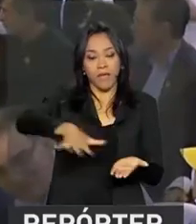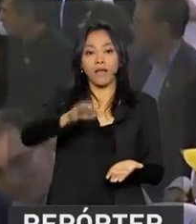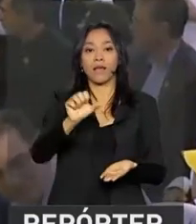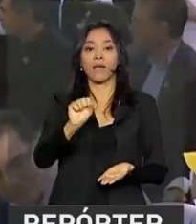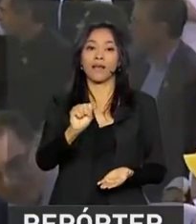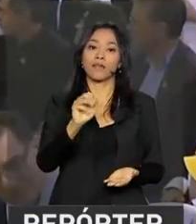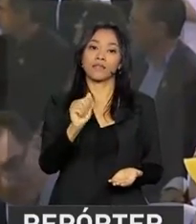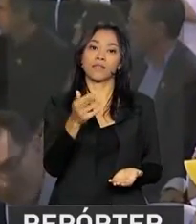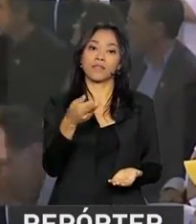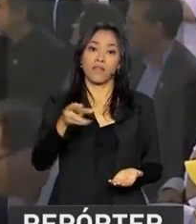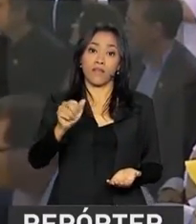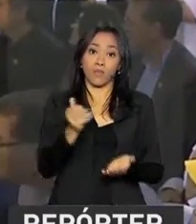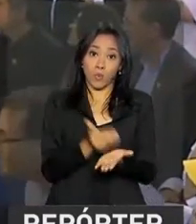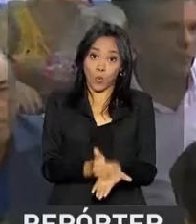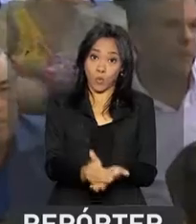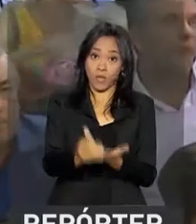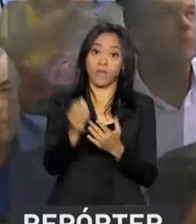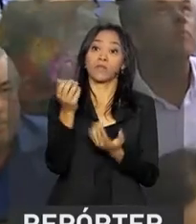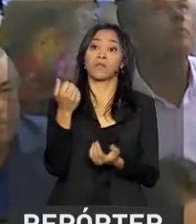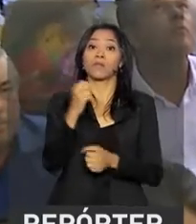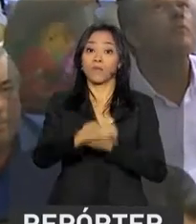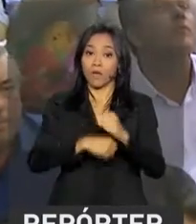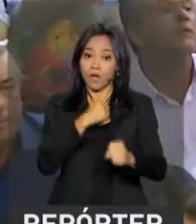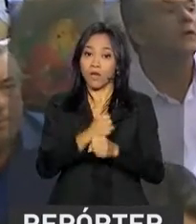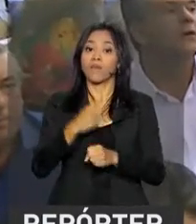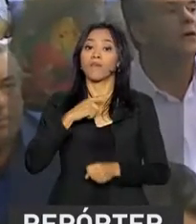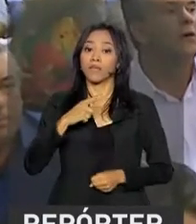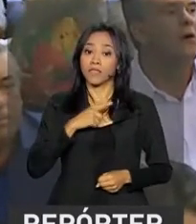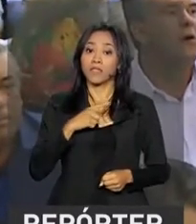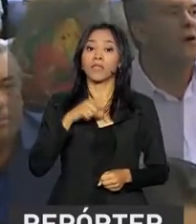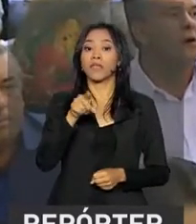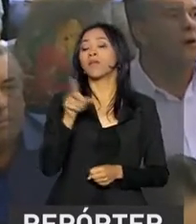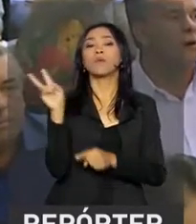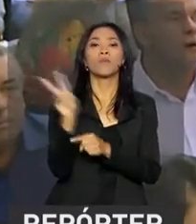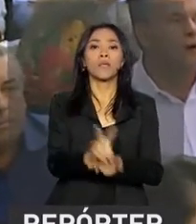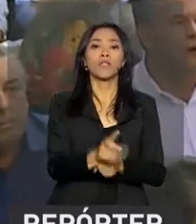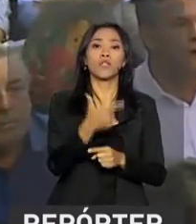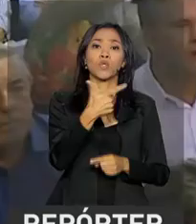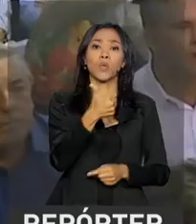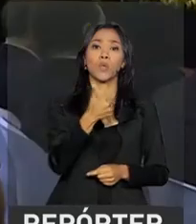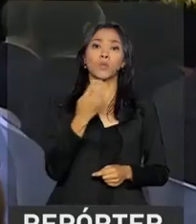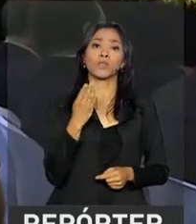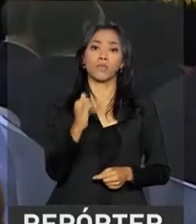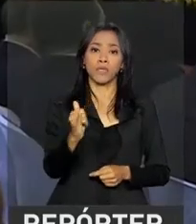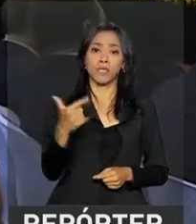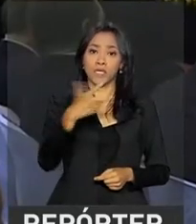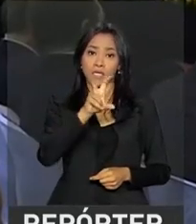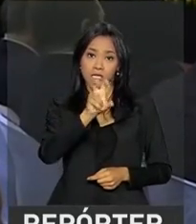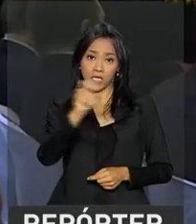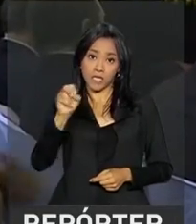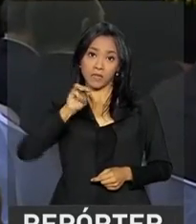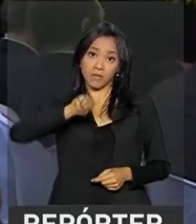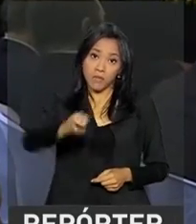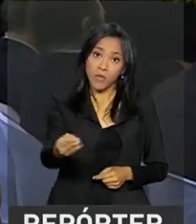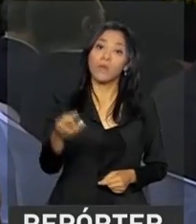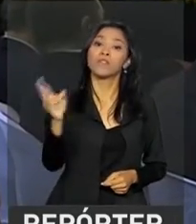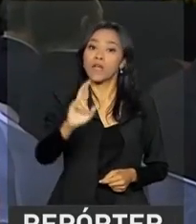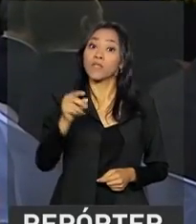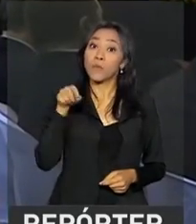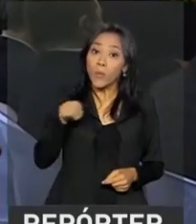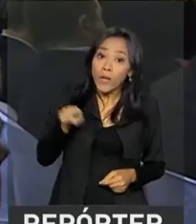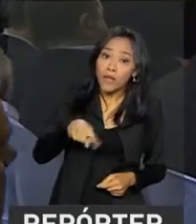do ano, os produtores vão ter acesso a um crédito de 12 bilhões e 500 milhões de reais. Com o valor nas mãos, eles